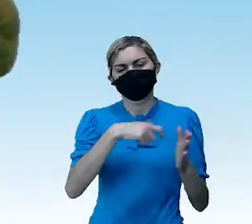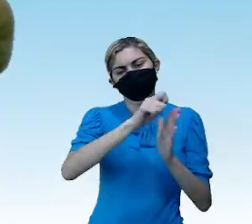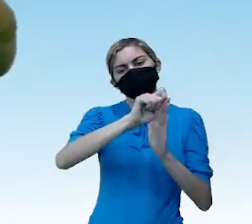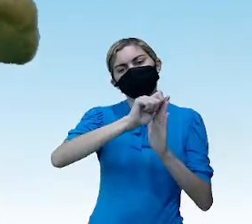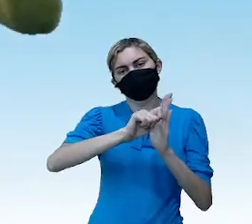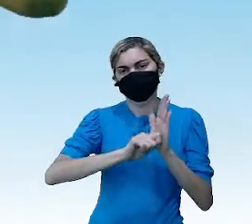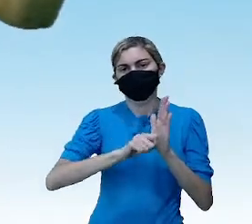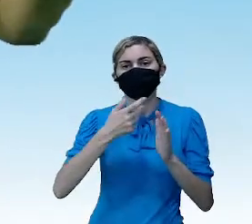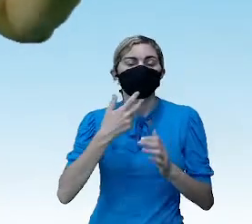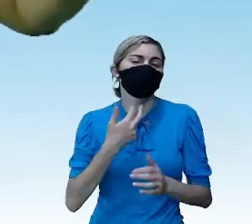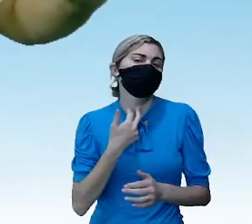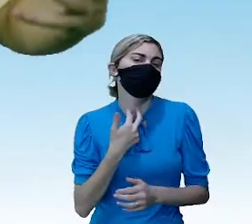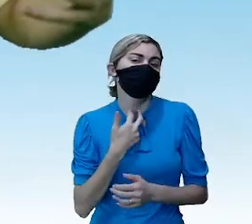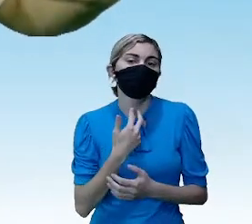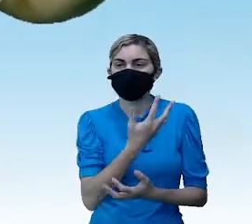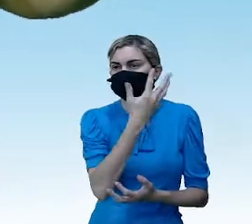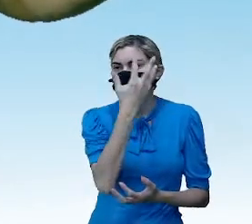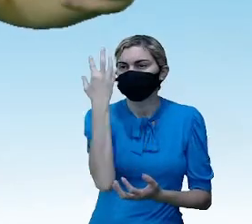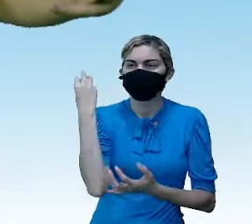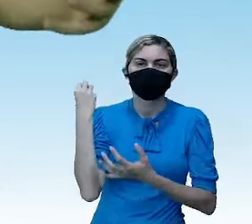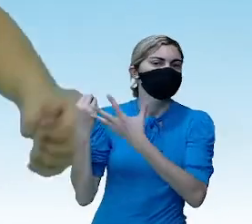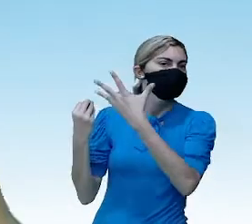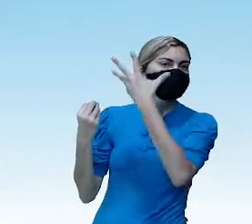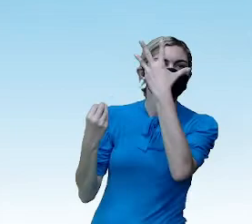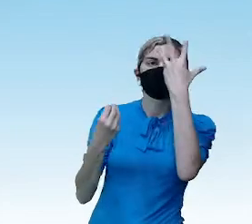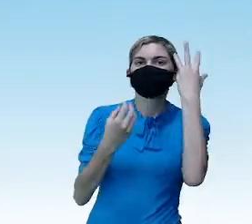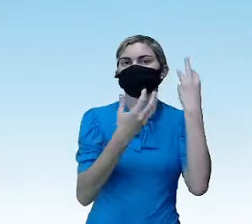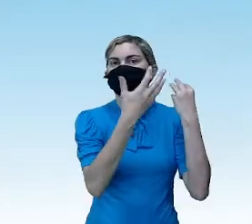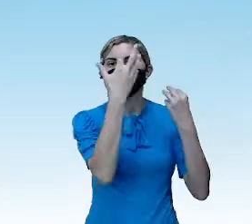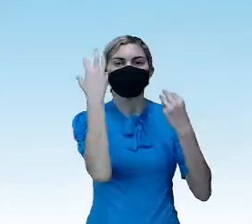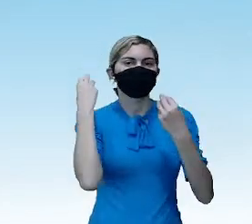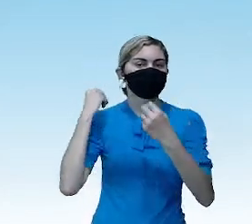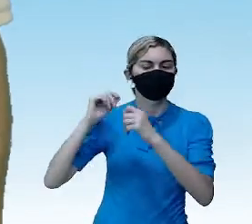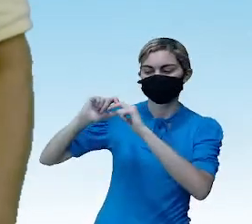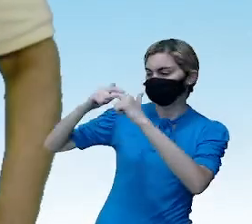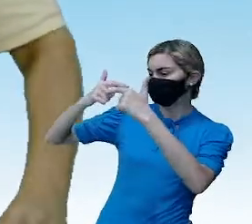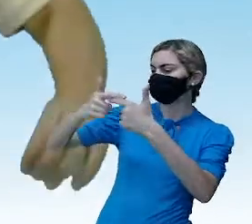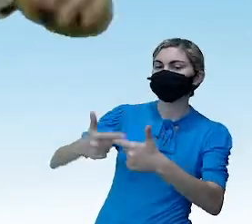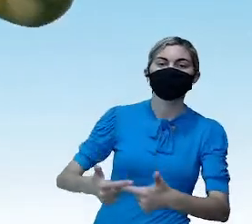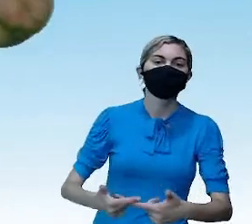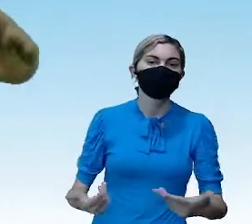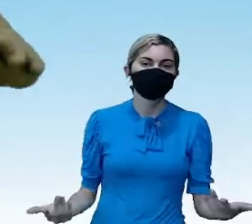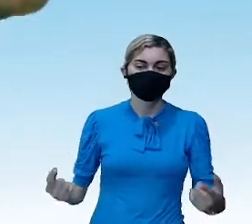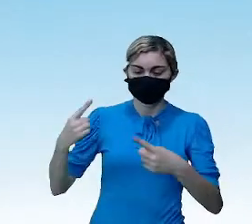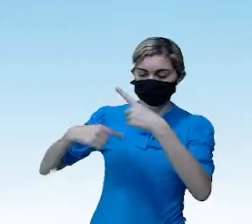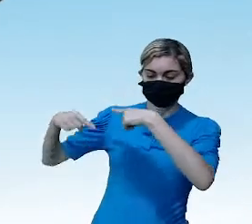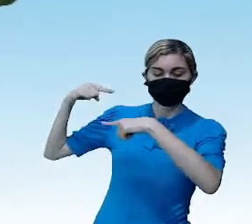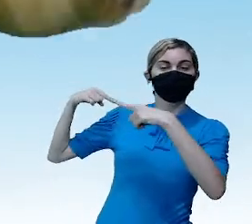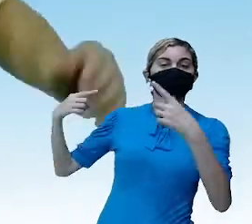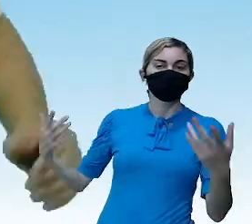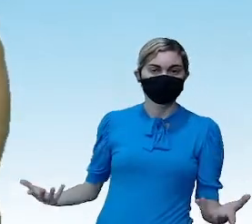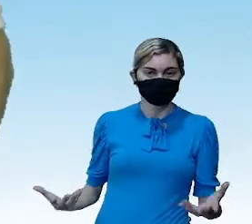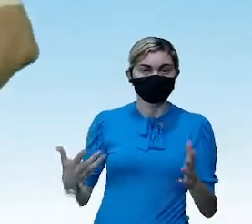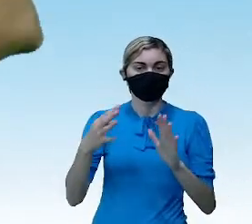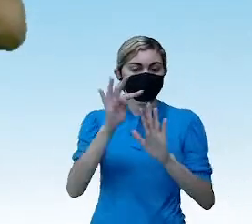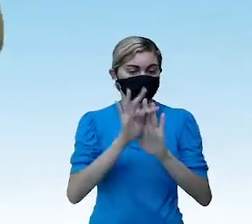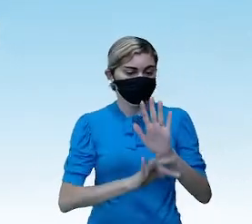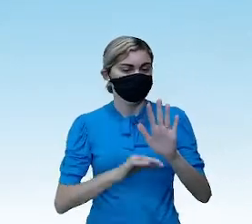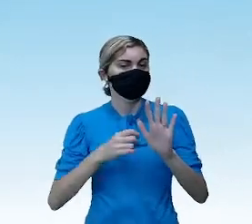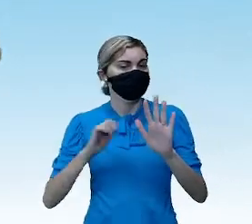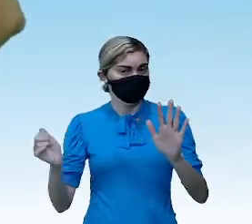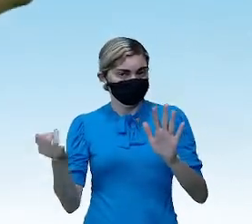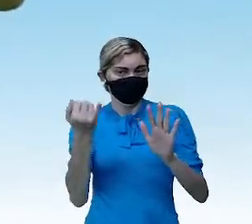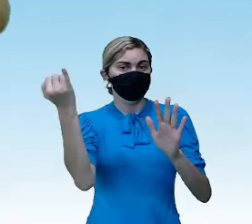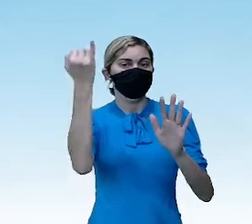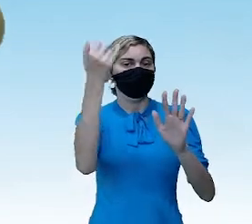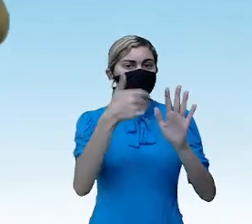Camarão diz que não pode esquecer as tradições do pai. Então veja só, aqui nós temos texto sagrado, as